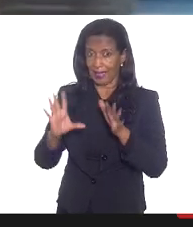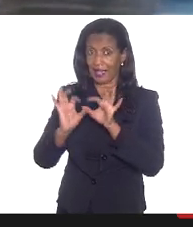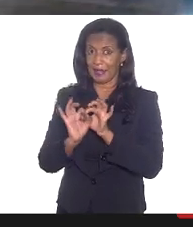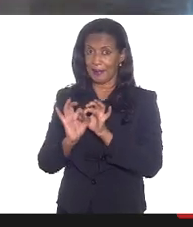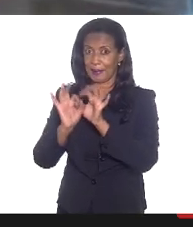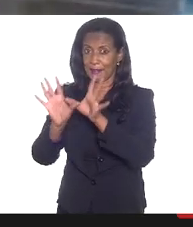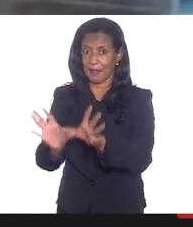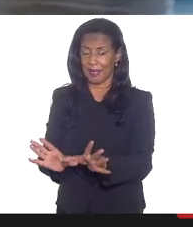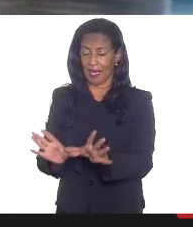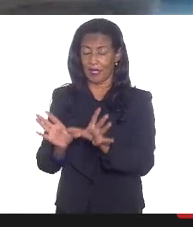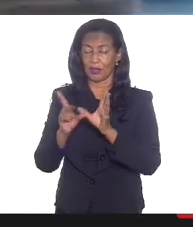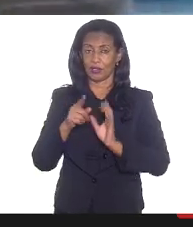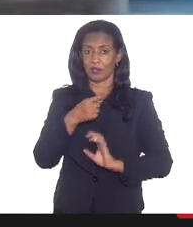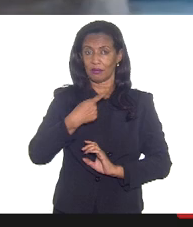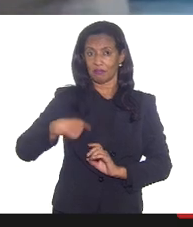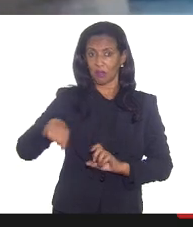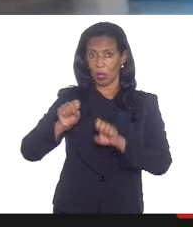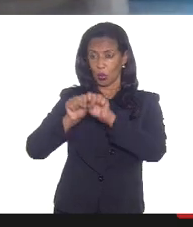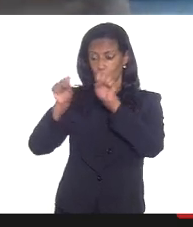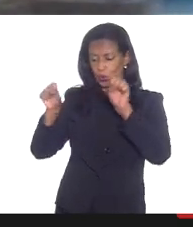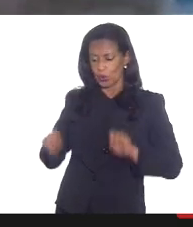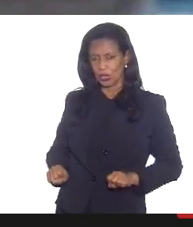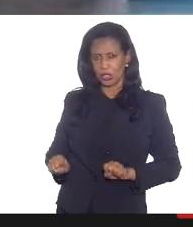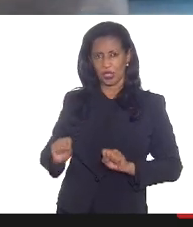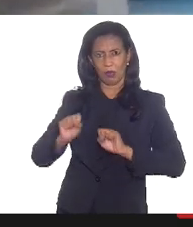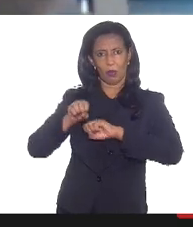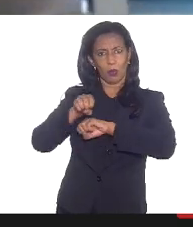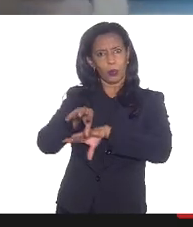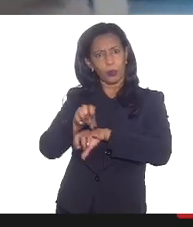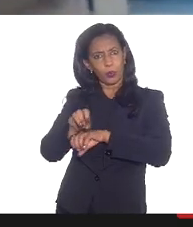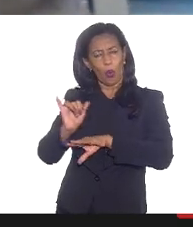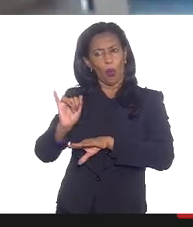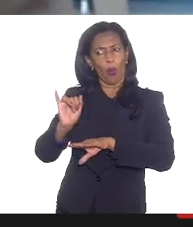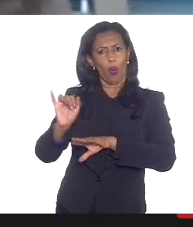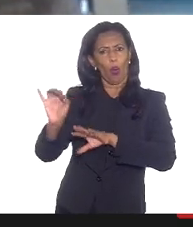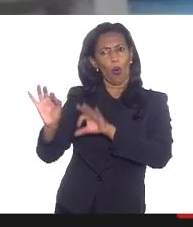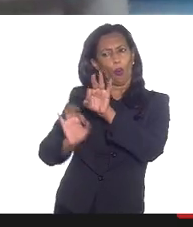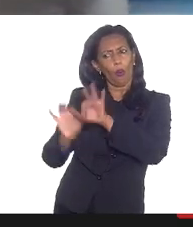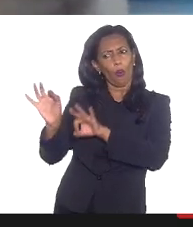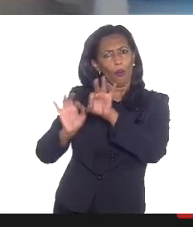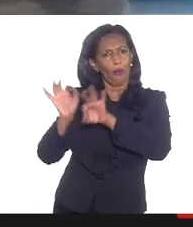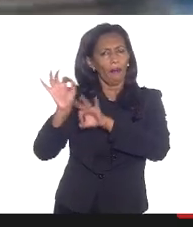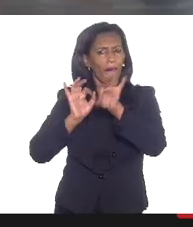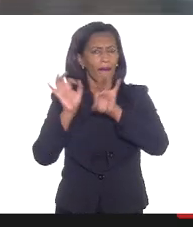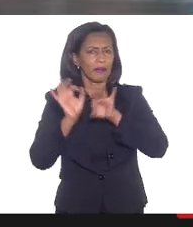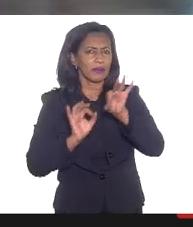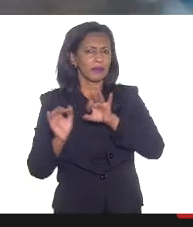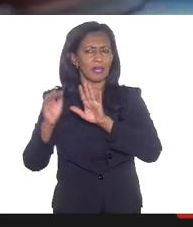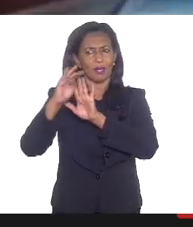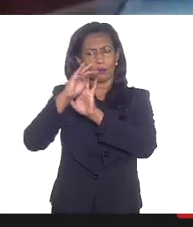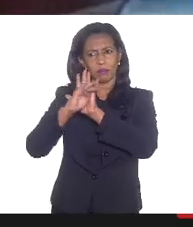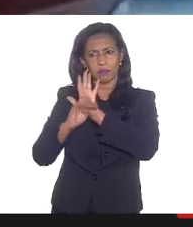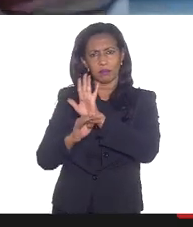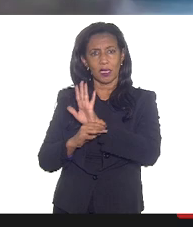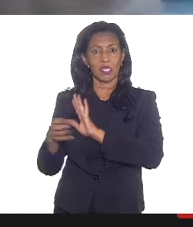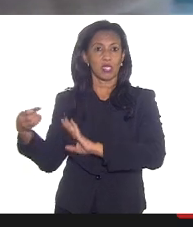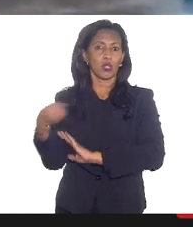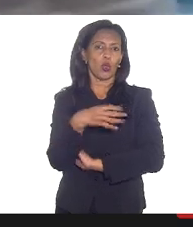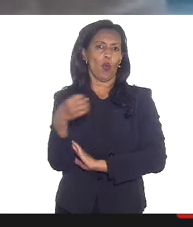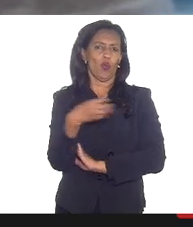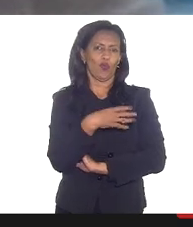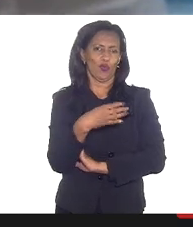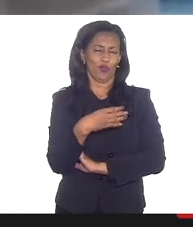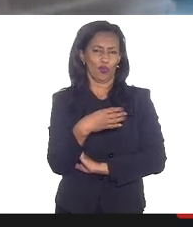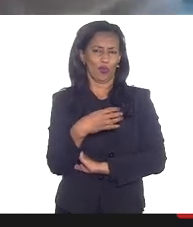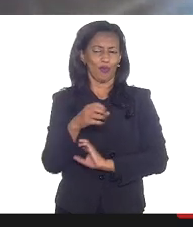liberdade para os sistemas de ensino organizarem da melhor maneira possível esse novo ensino médio. E